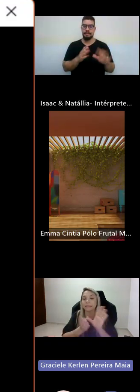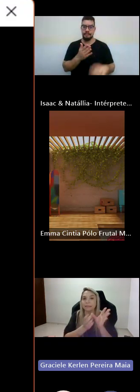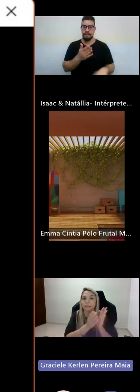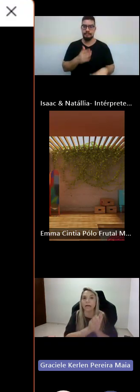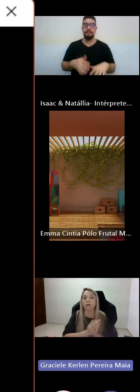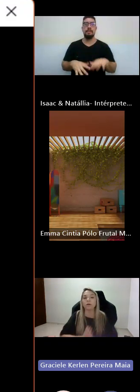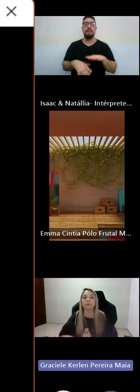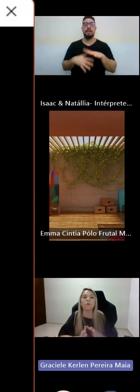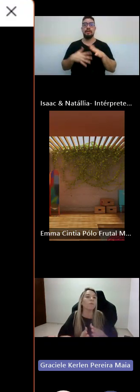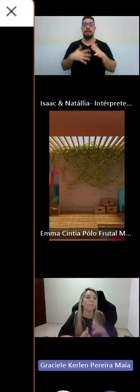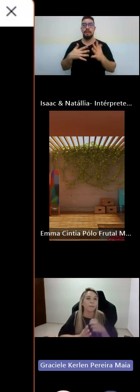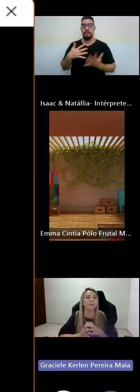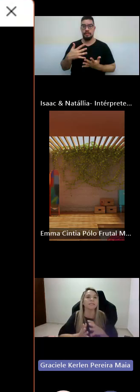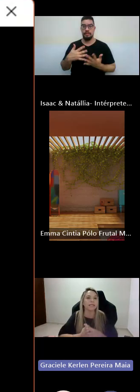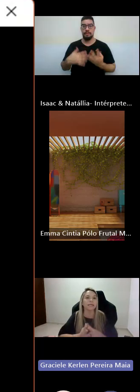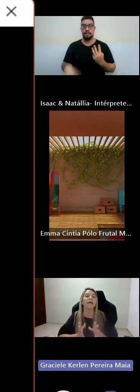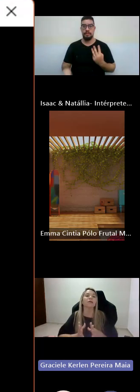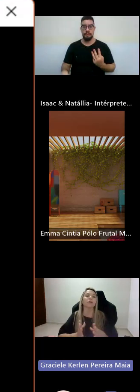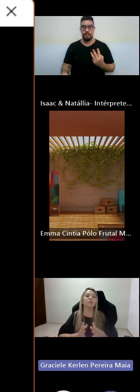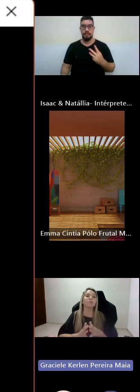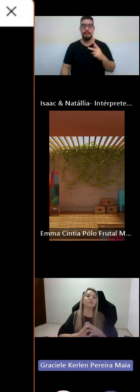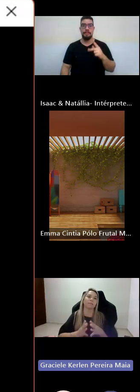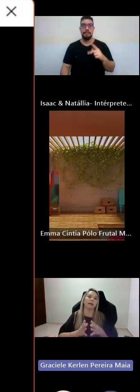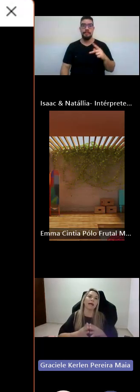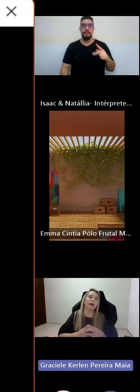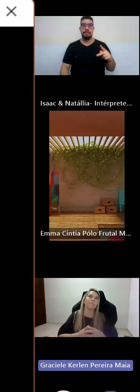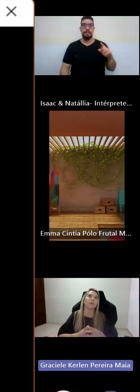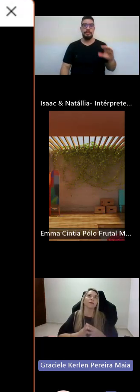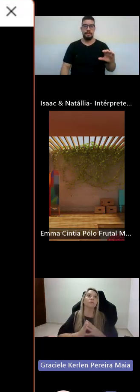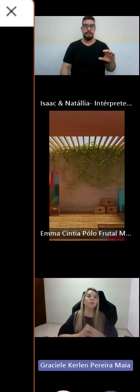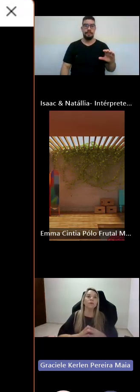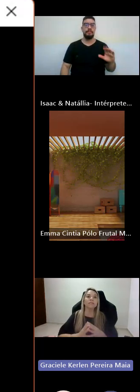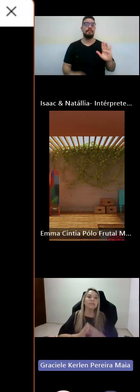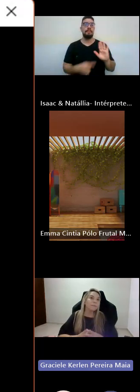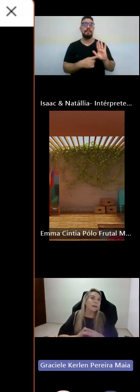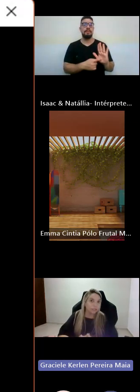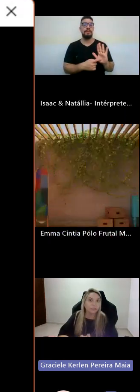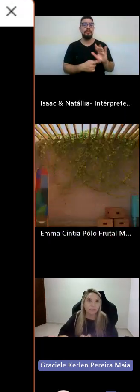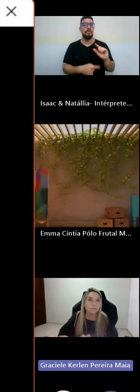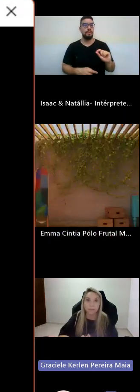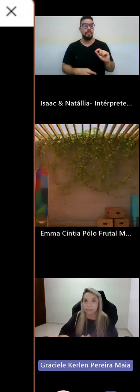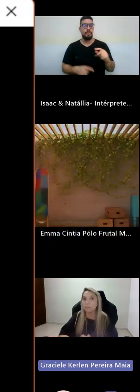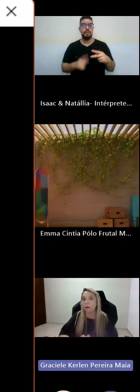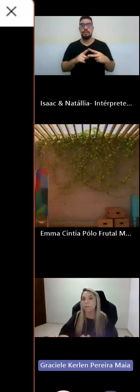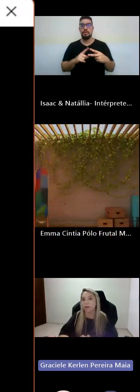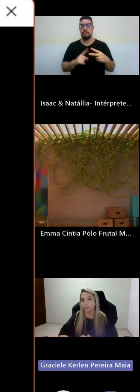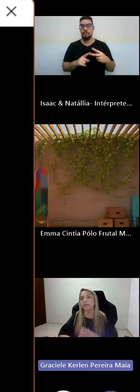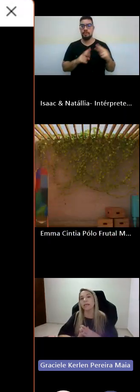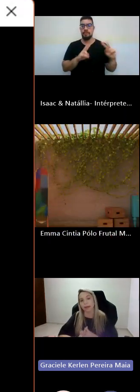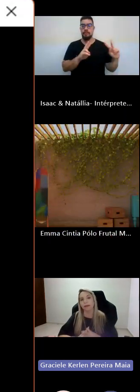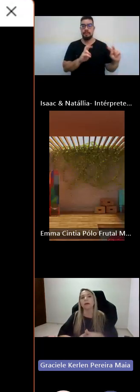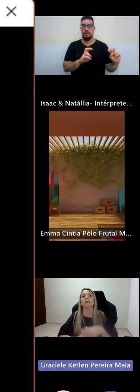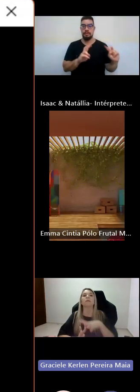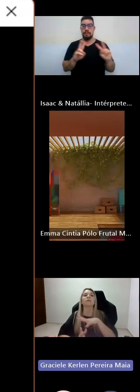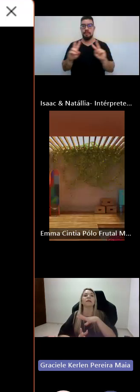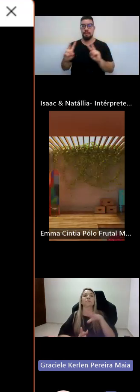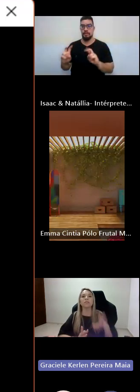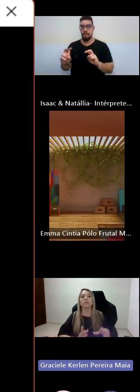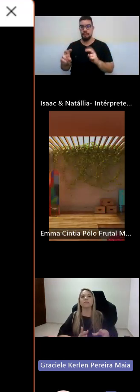vai, de acordo com o PPC, nós vamos trabalhar duas temáticas, principalmente, que